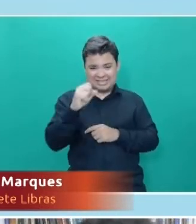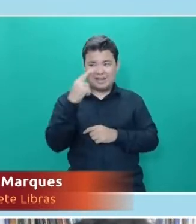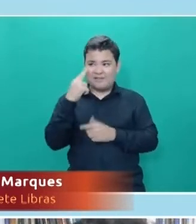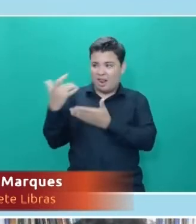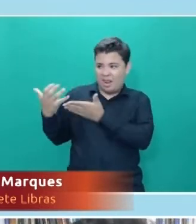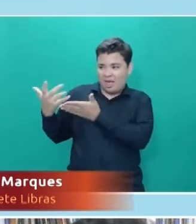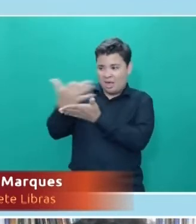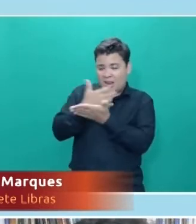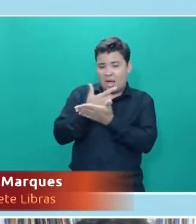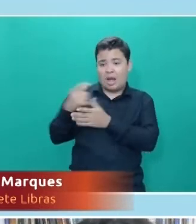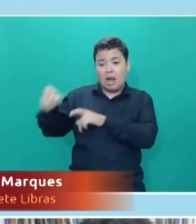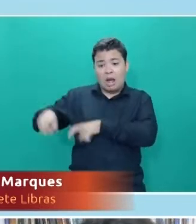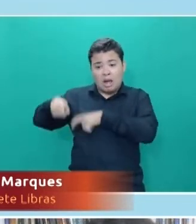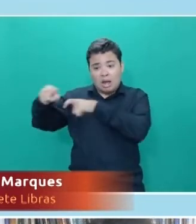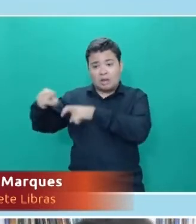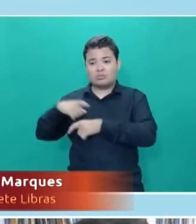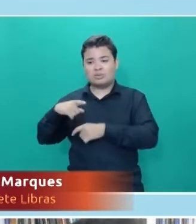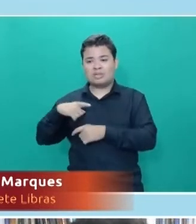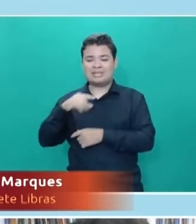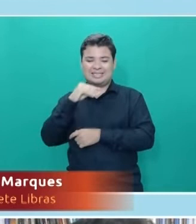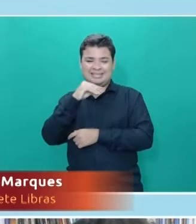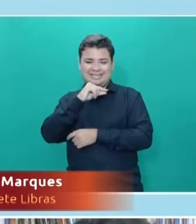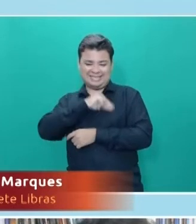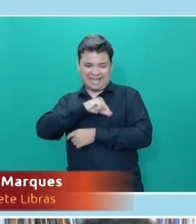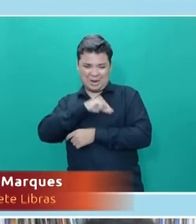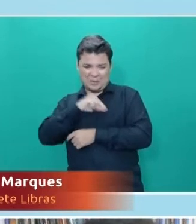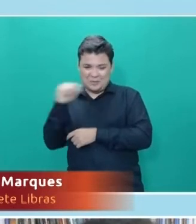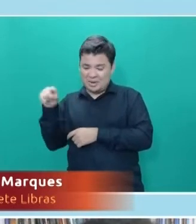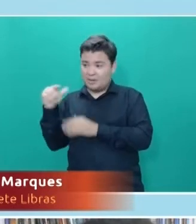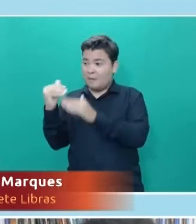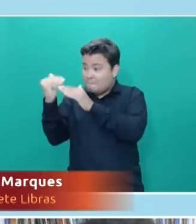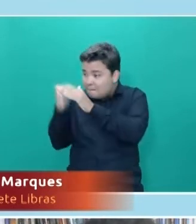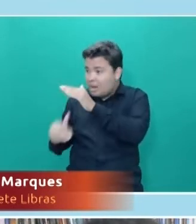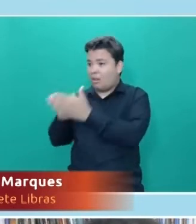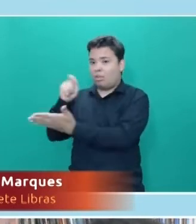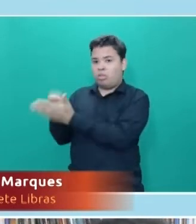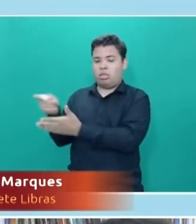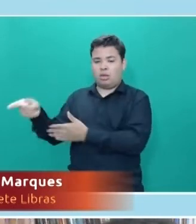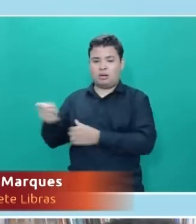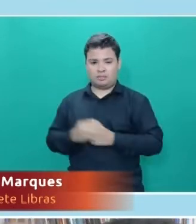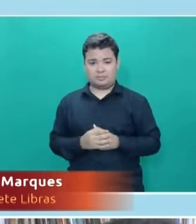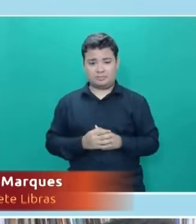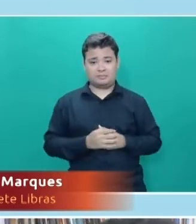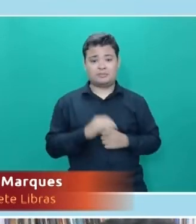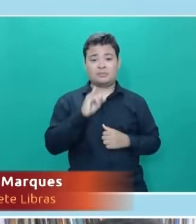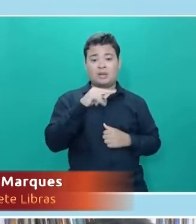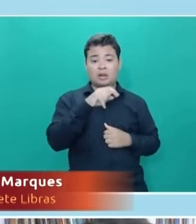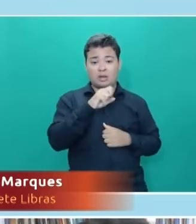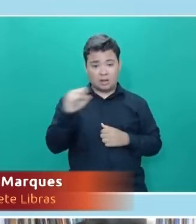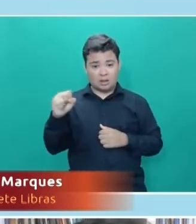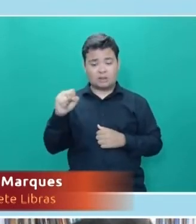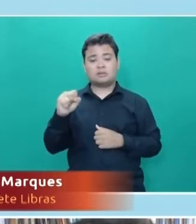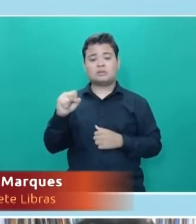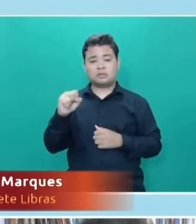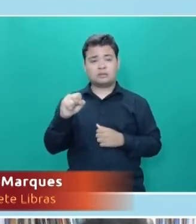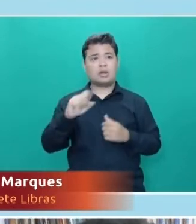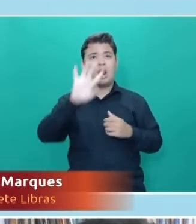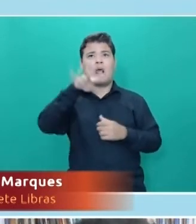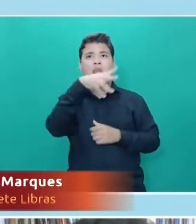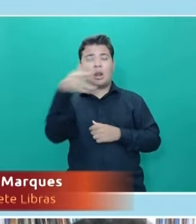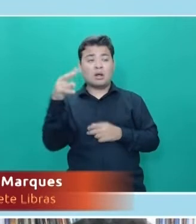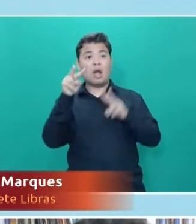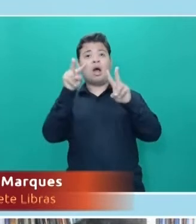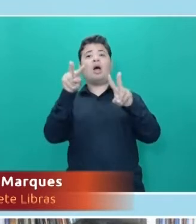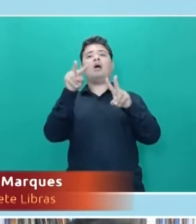embora seja o piso. É incrível. Se você pega as planilhas do INSS lá por município, você vai ver. Mas então, de quem é a